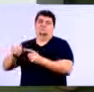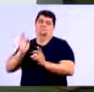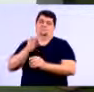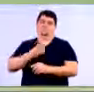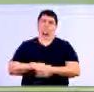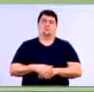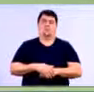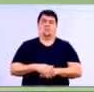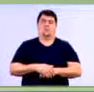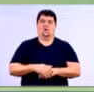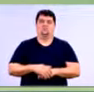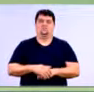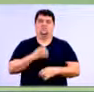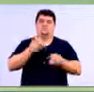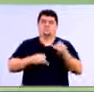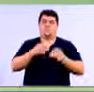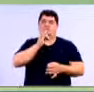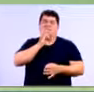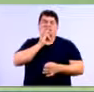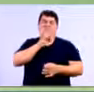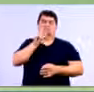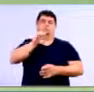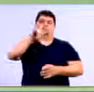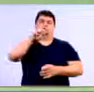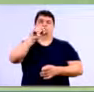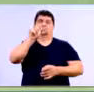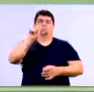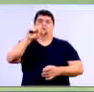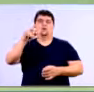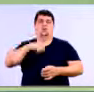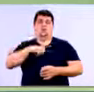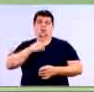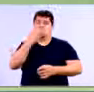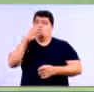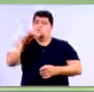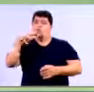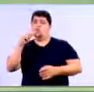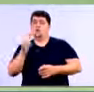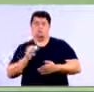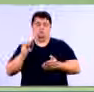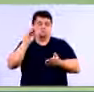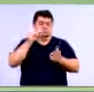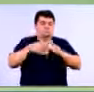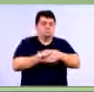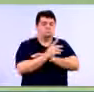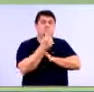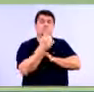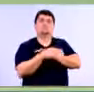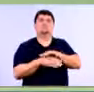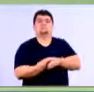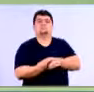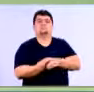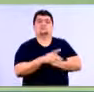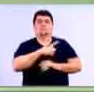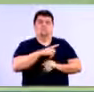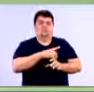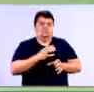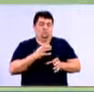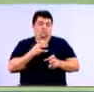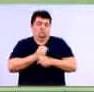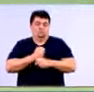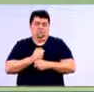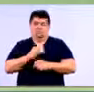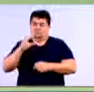lá. A dona Joana aplicou 1 milhão. Aí, esse 1 milhão está associado